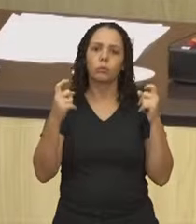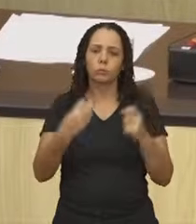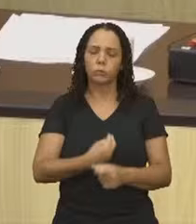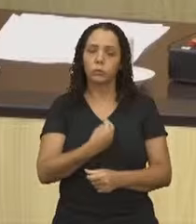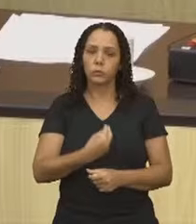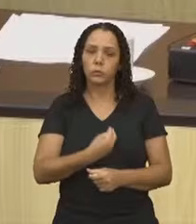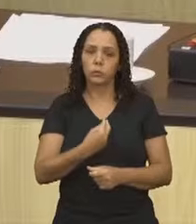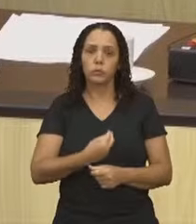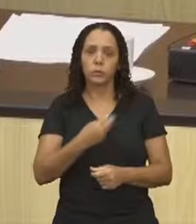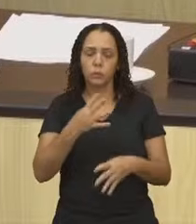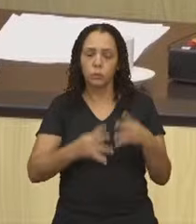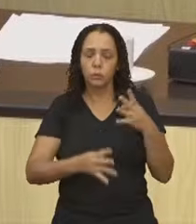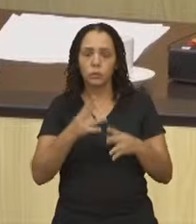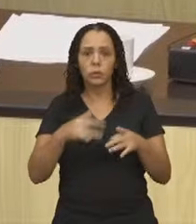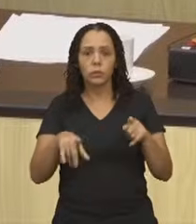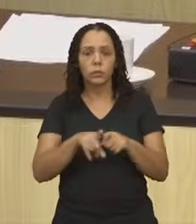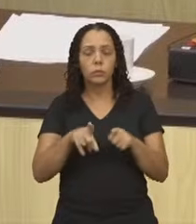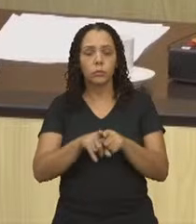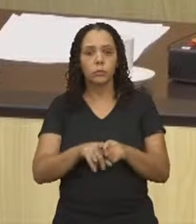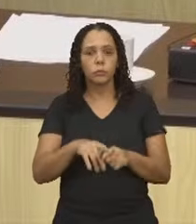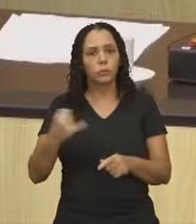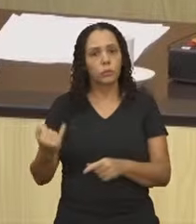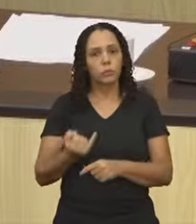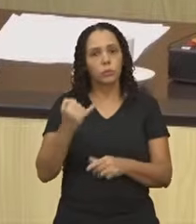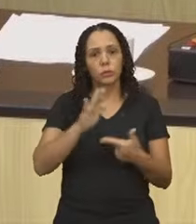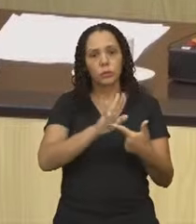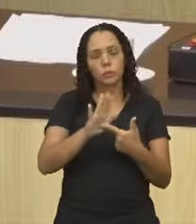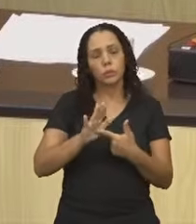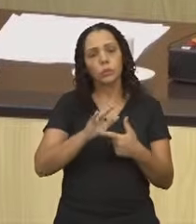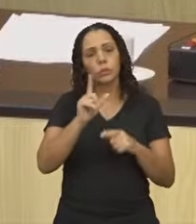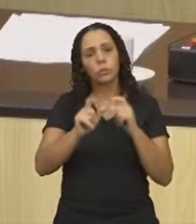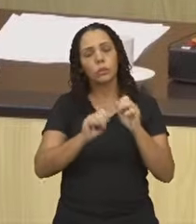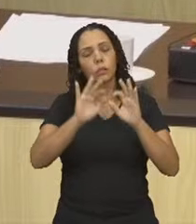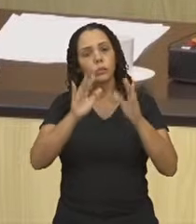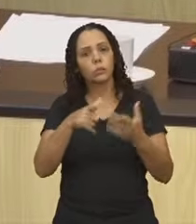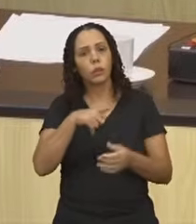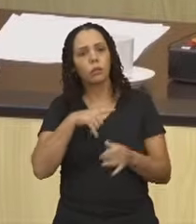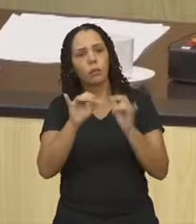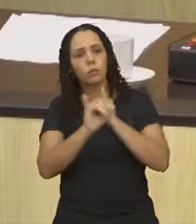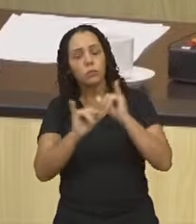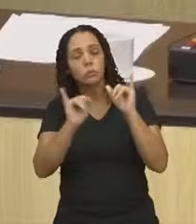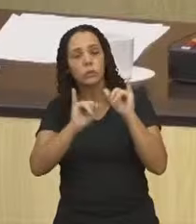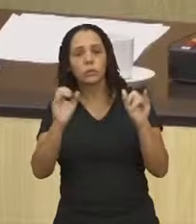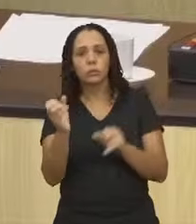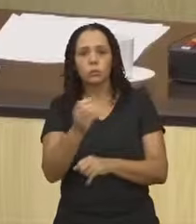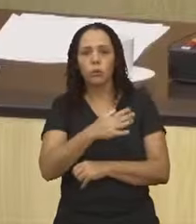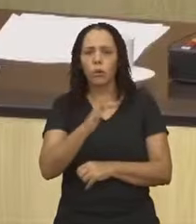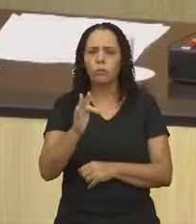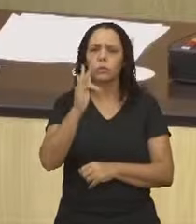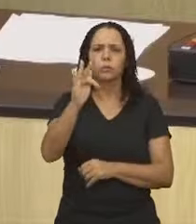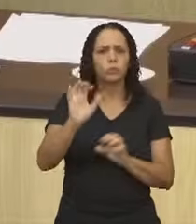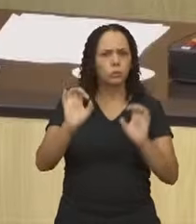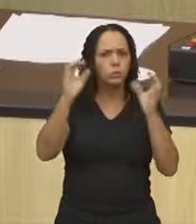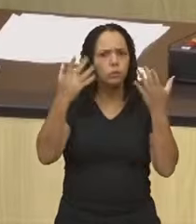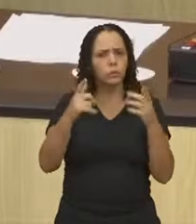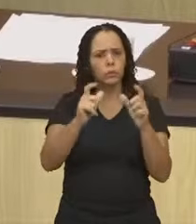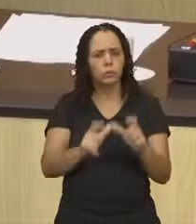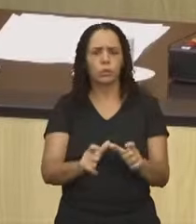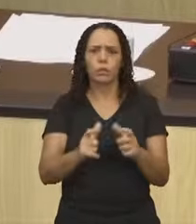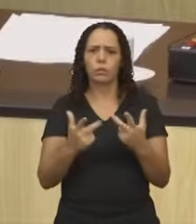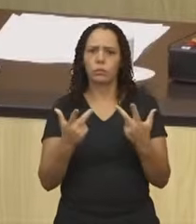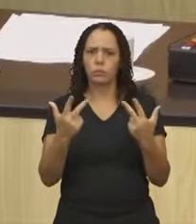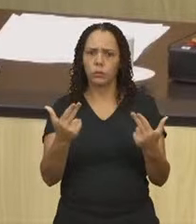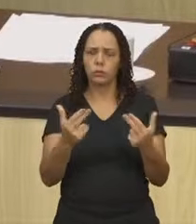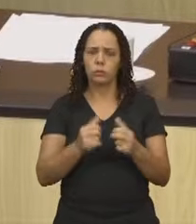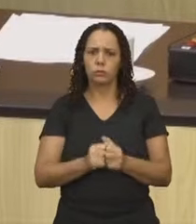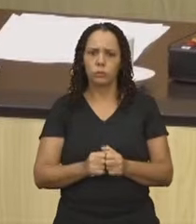população. Ademais, é importante destacar que já circulam novas divulgações de futuros eventos no mesmo local, o